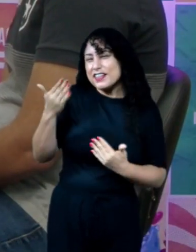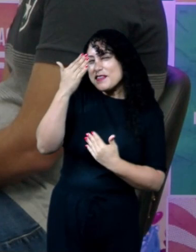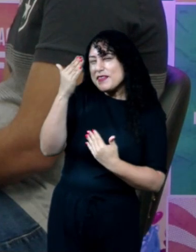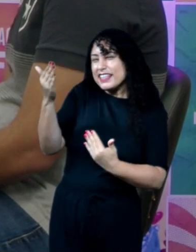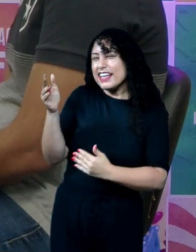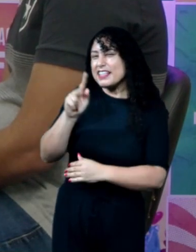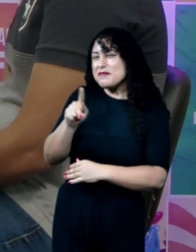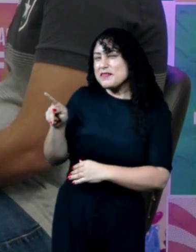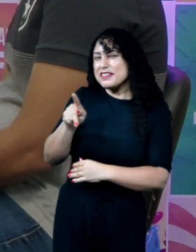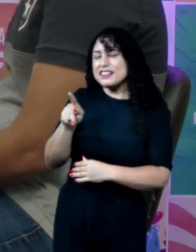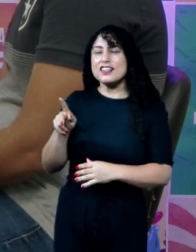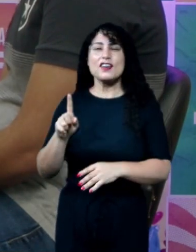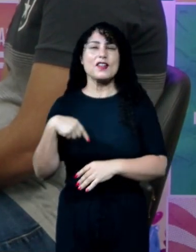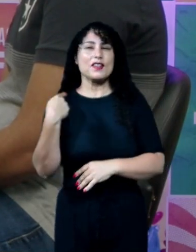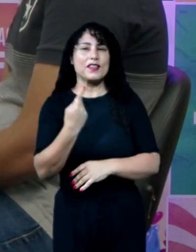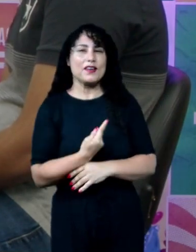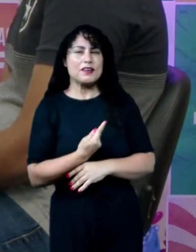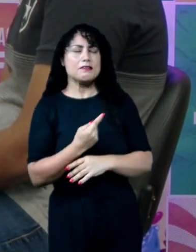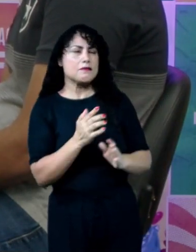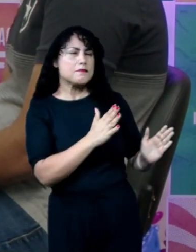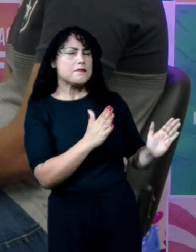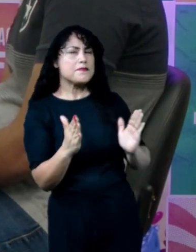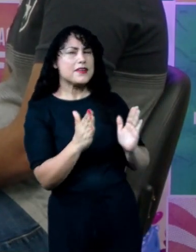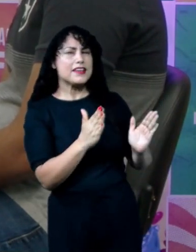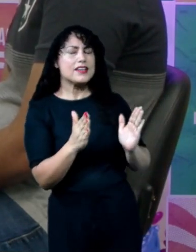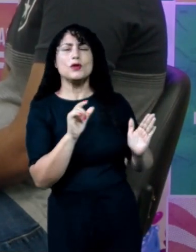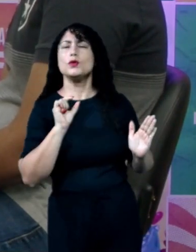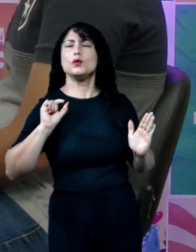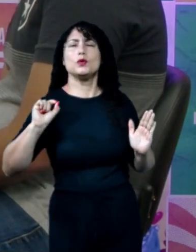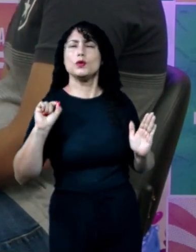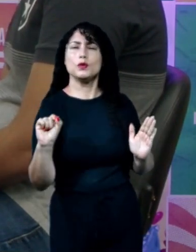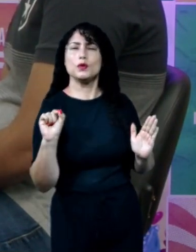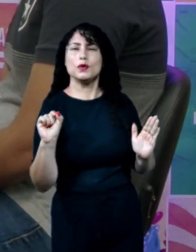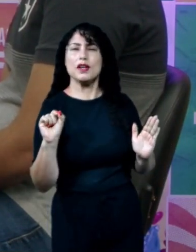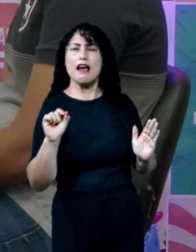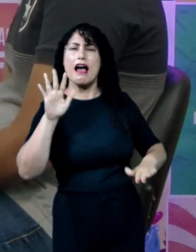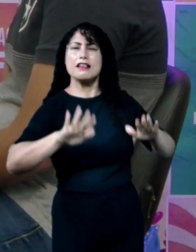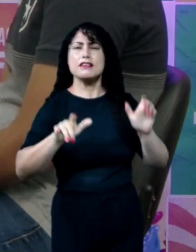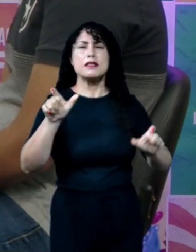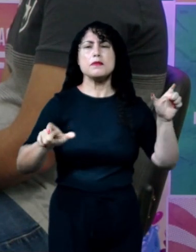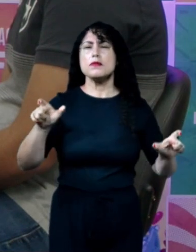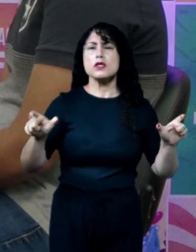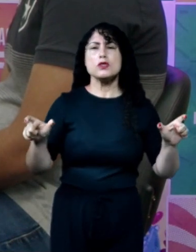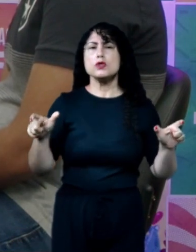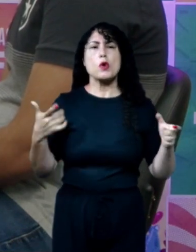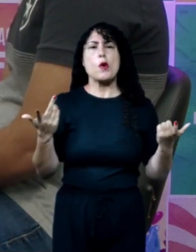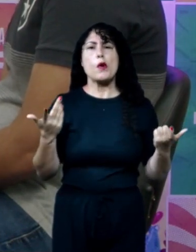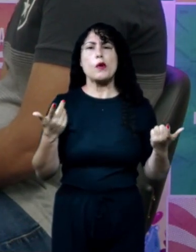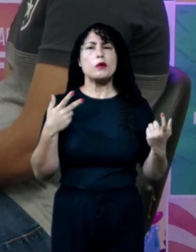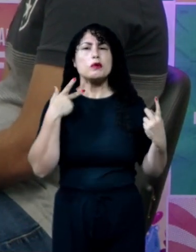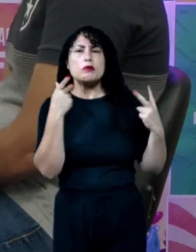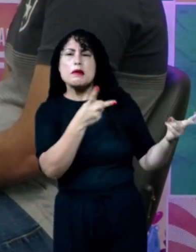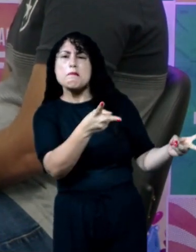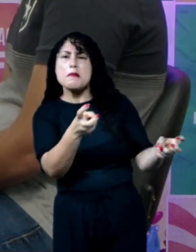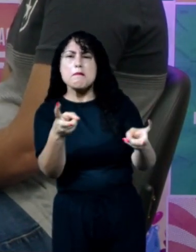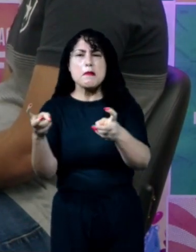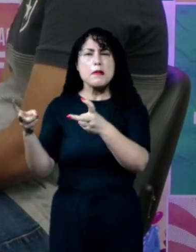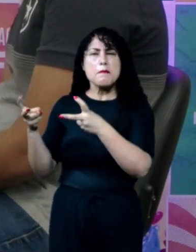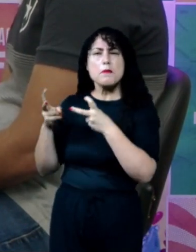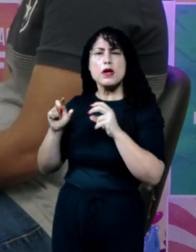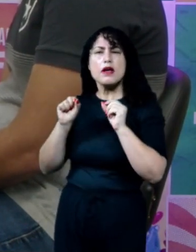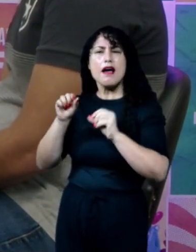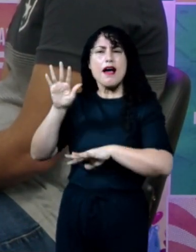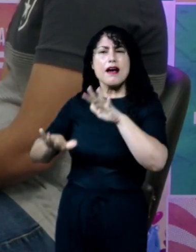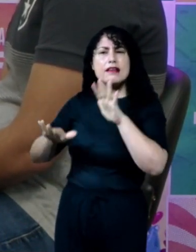professor. Nós estamos numa fase em que às vezes as pessoas não têm muita medida para perceber que às